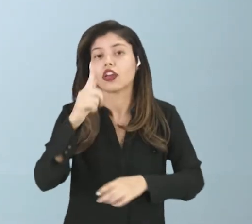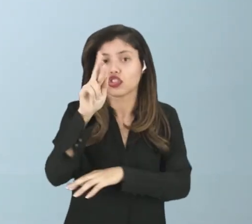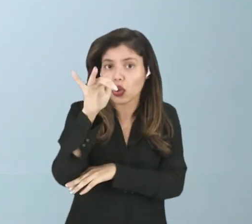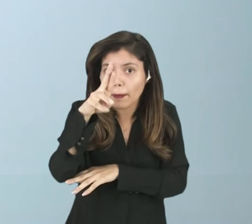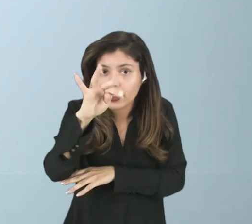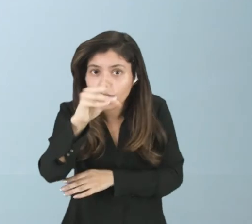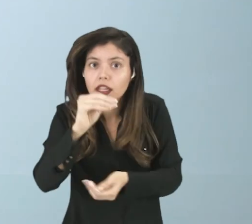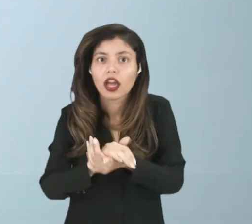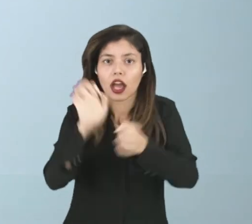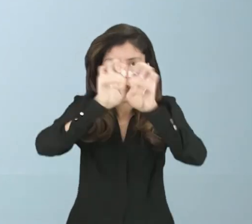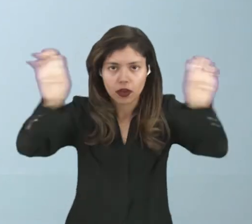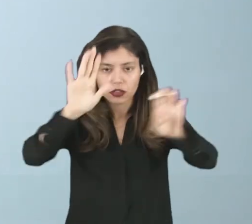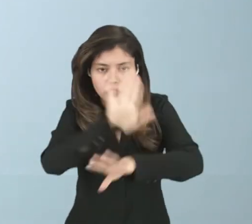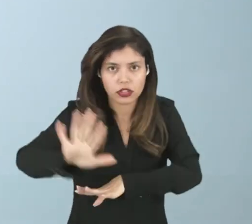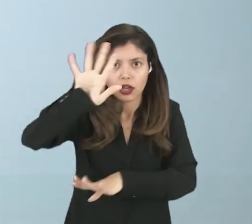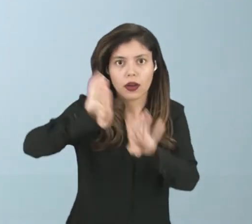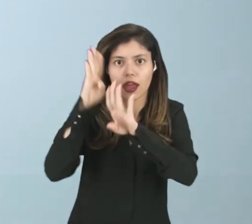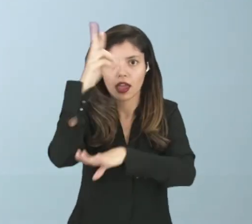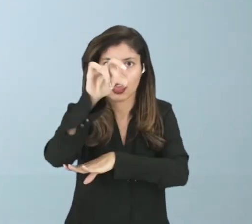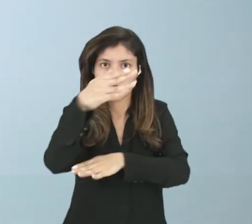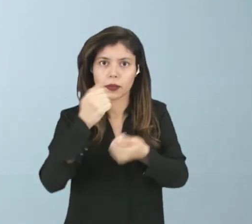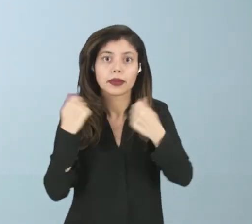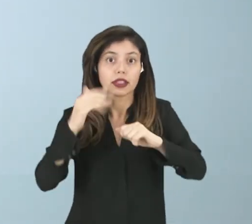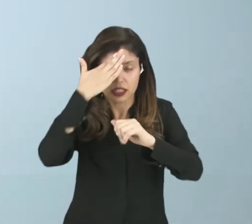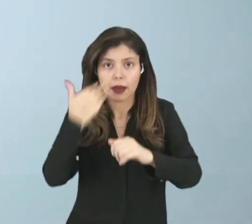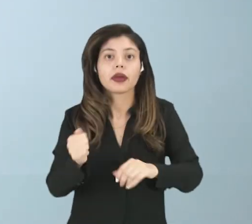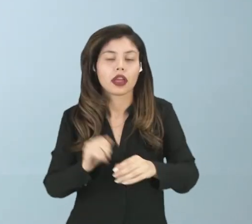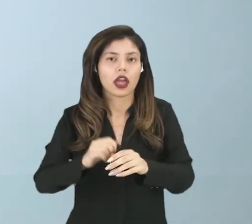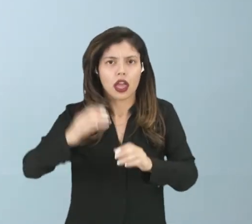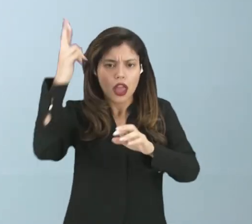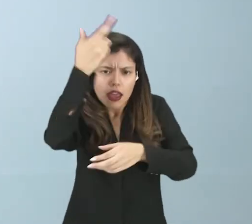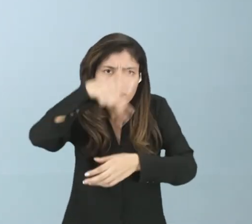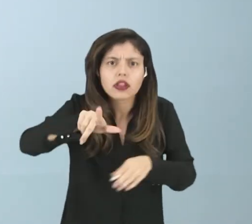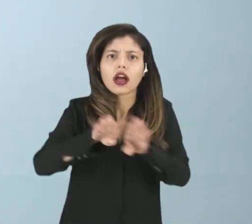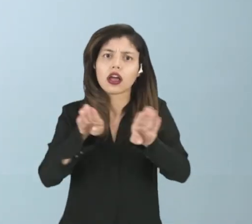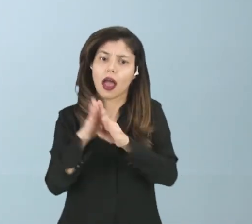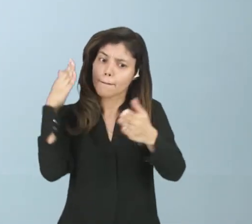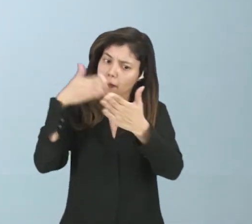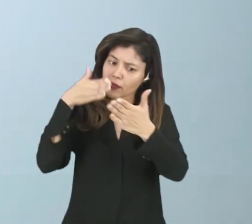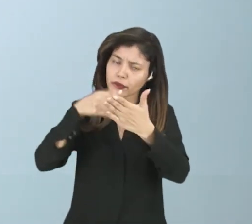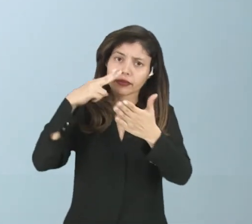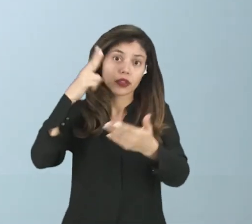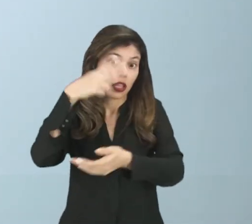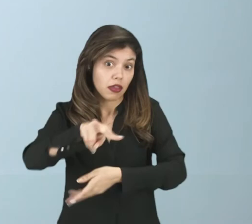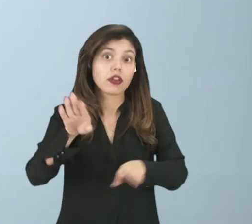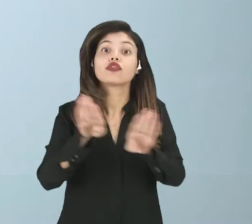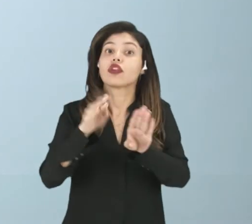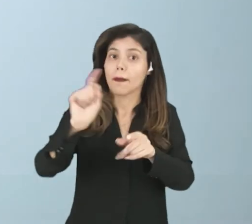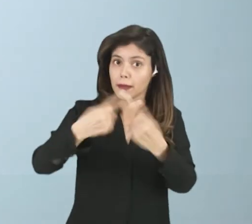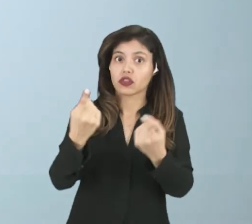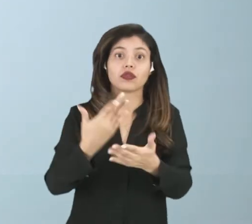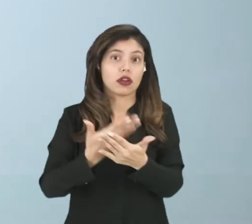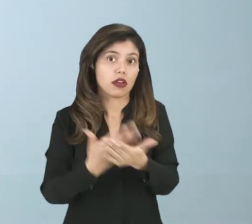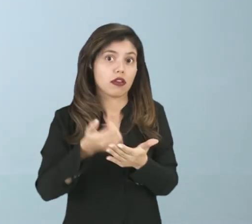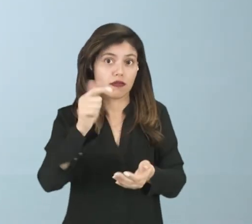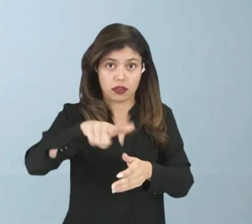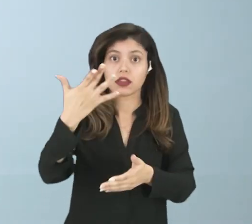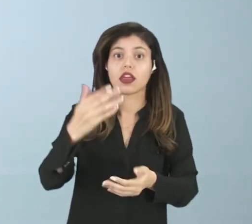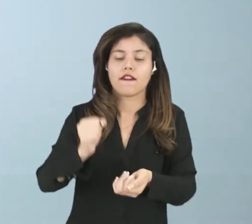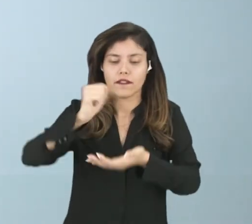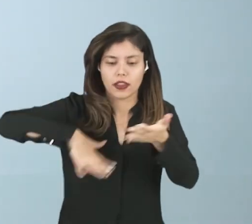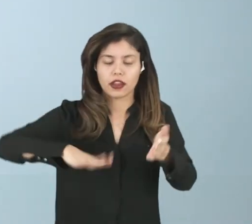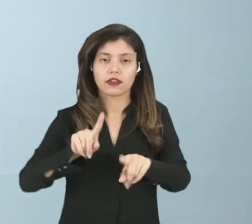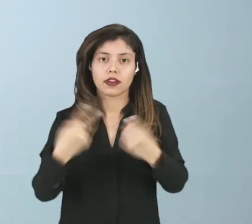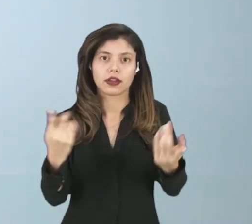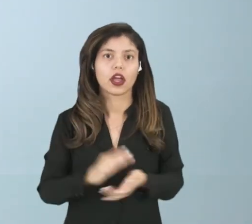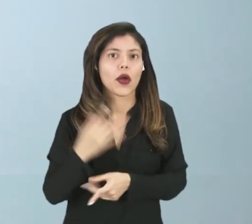Entender que geometria analítica e equação geral da reta você tem que dominar. Revisar o conteúdo do segundo ano de determinantes, tá? E rever essa aula mais de uma vez